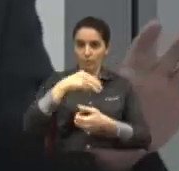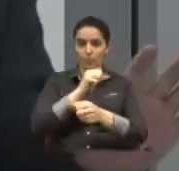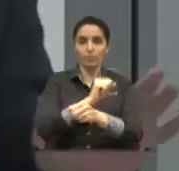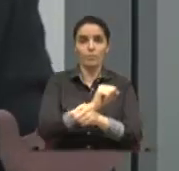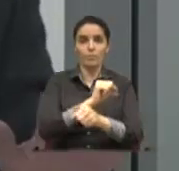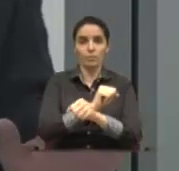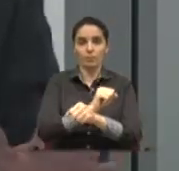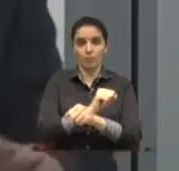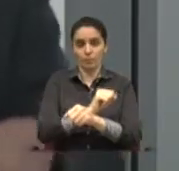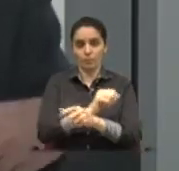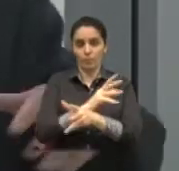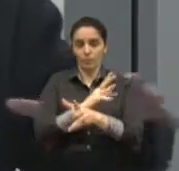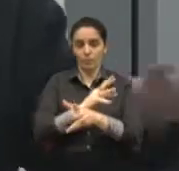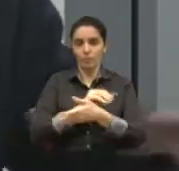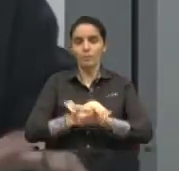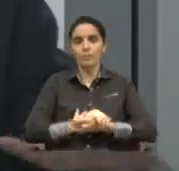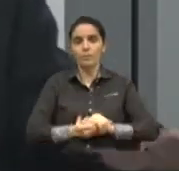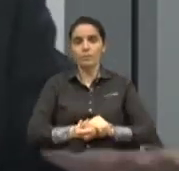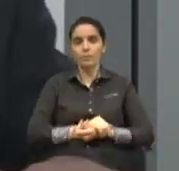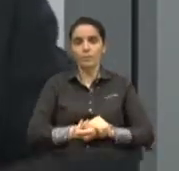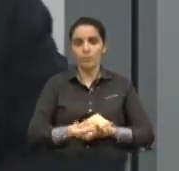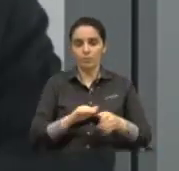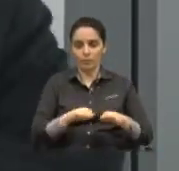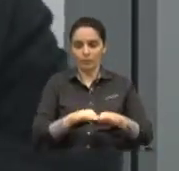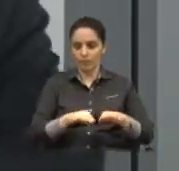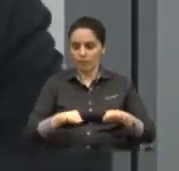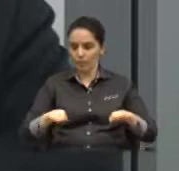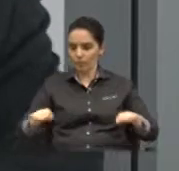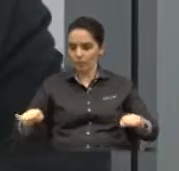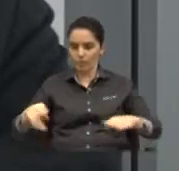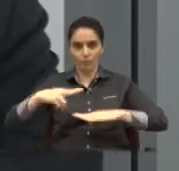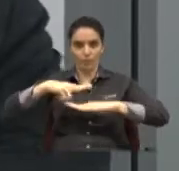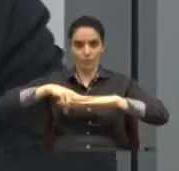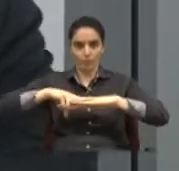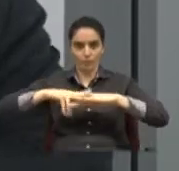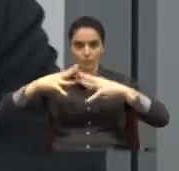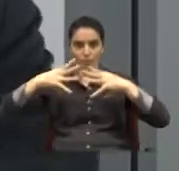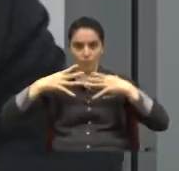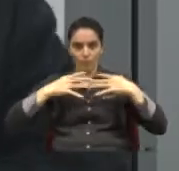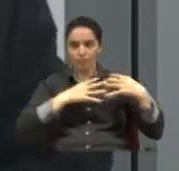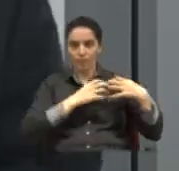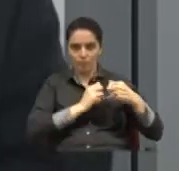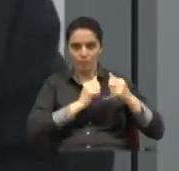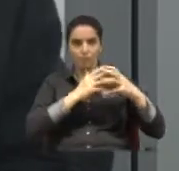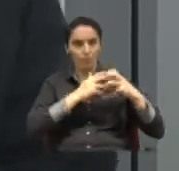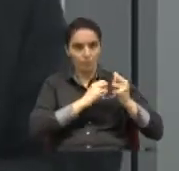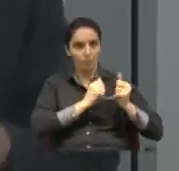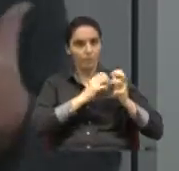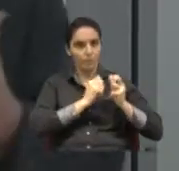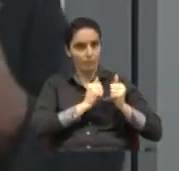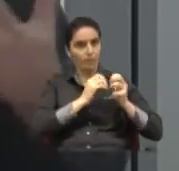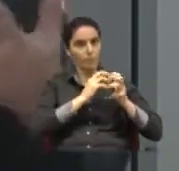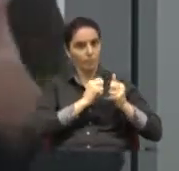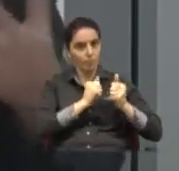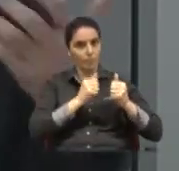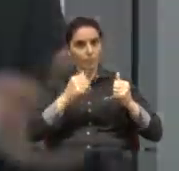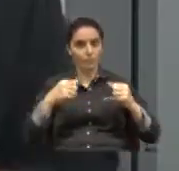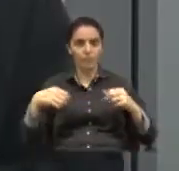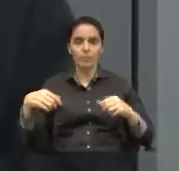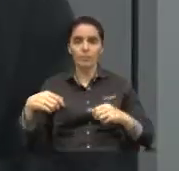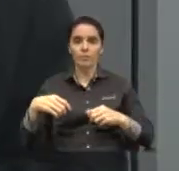é ser socorrido? O senhor colocá-lo numa posição adequada, fazer uma massagem cardíaca adequada, fazer uma